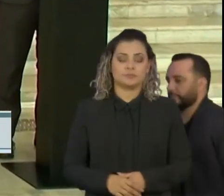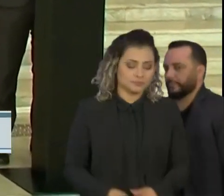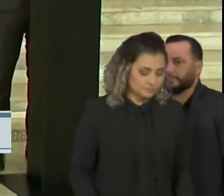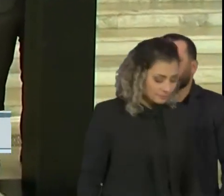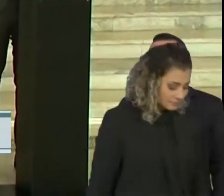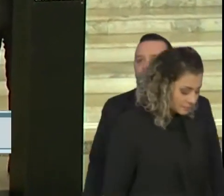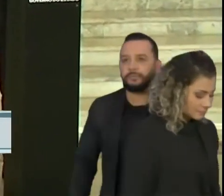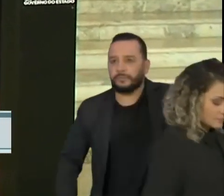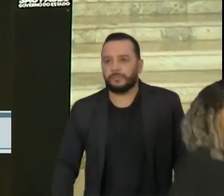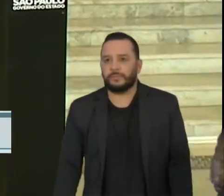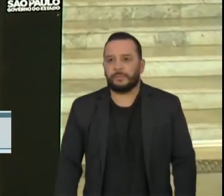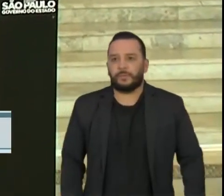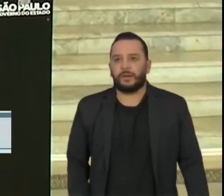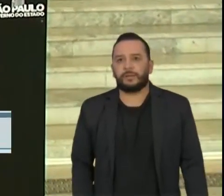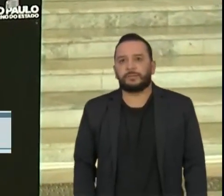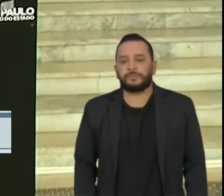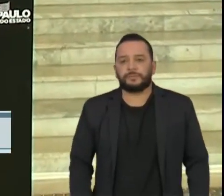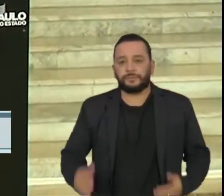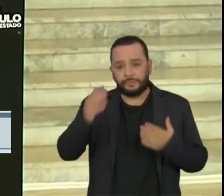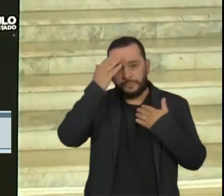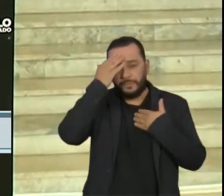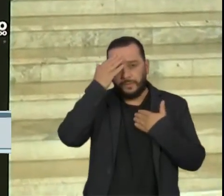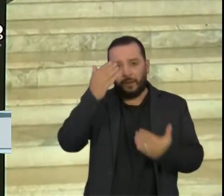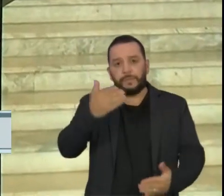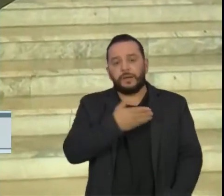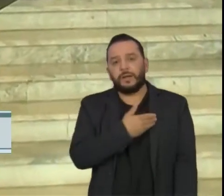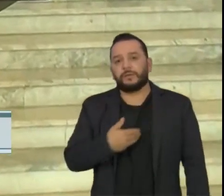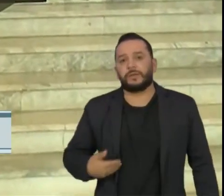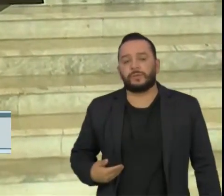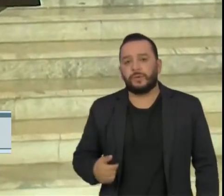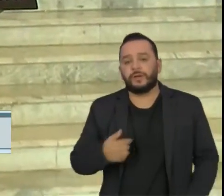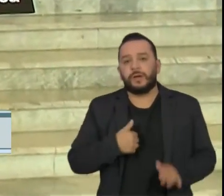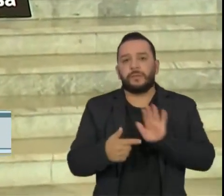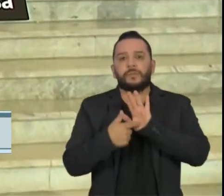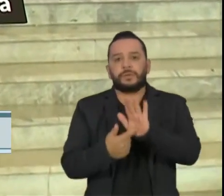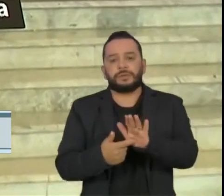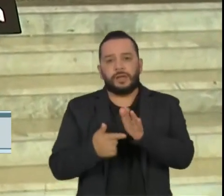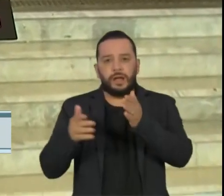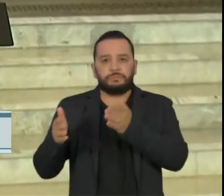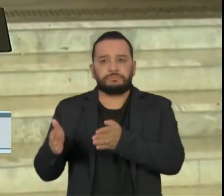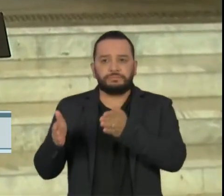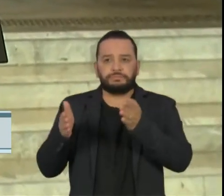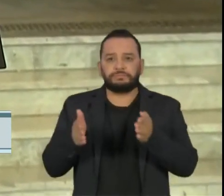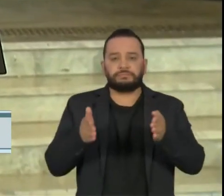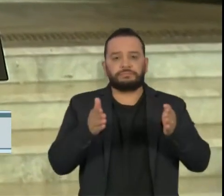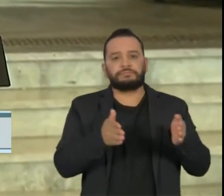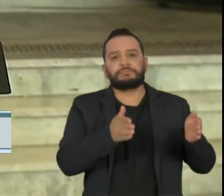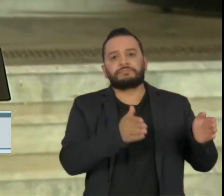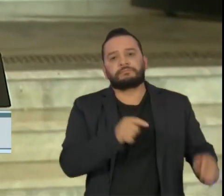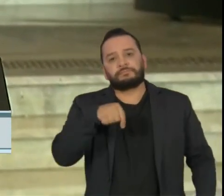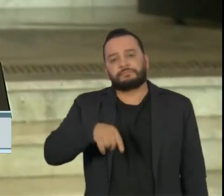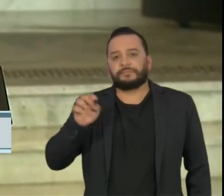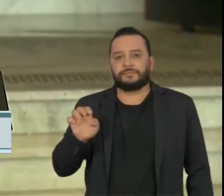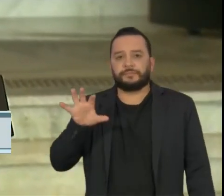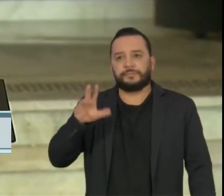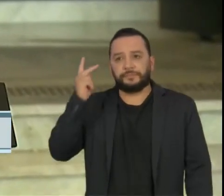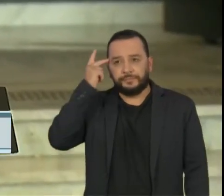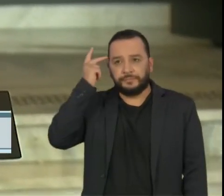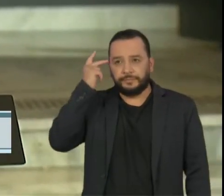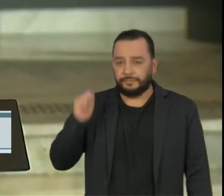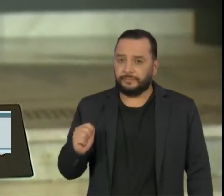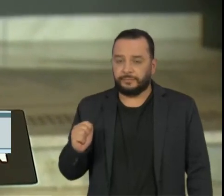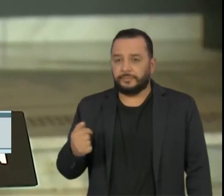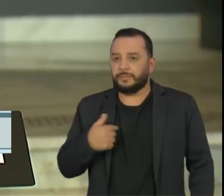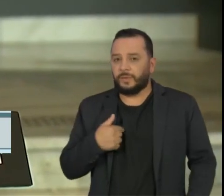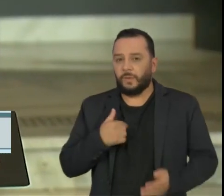vou apresentar hoje uma nova etapa dos testes no estado de São Paulo. E eu inicio